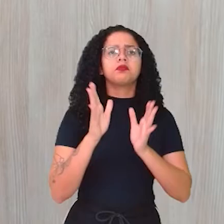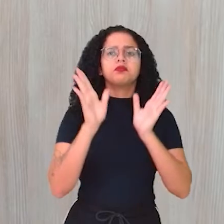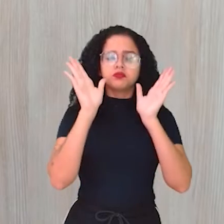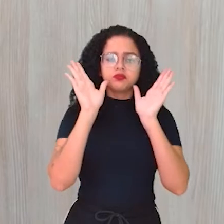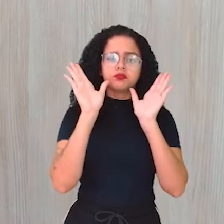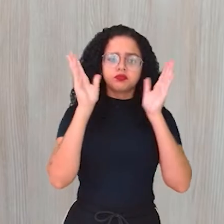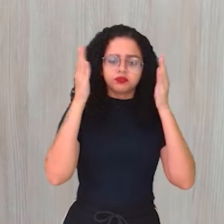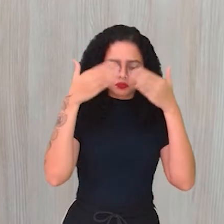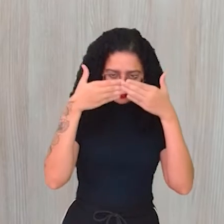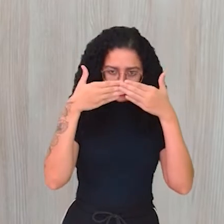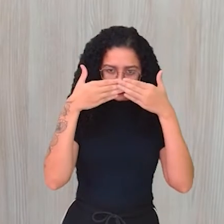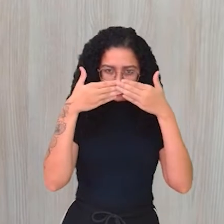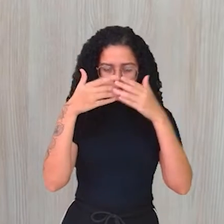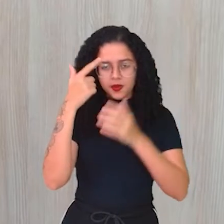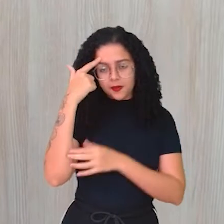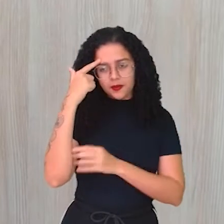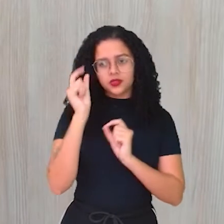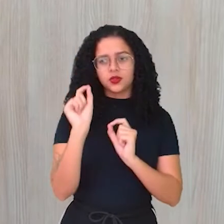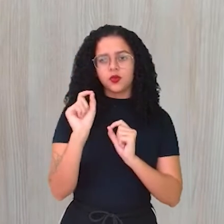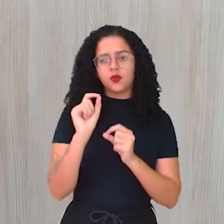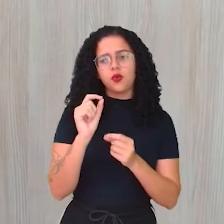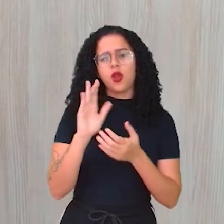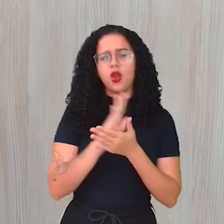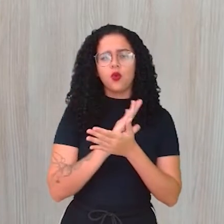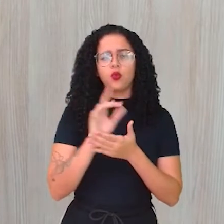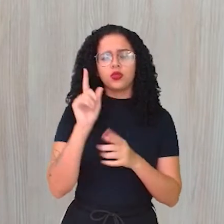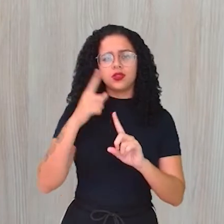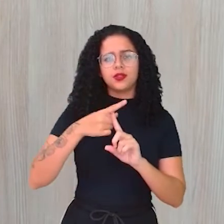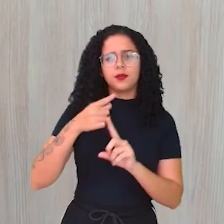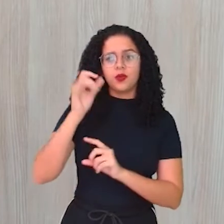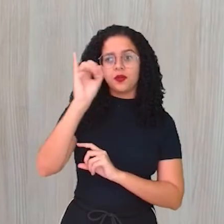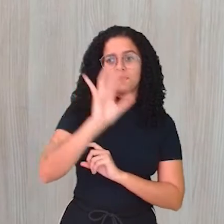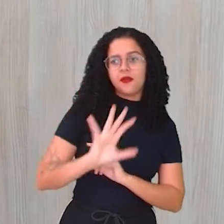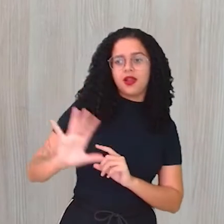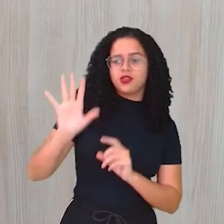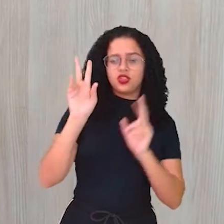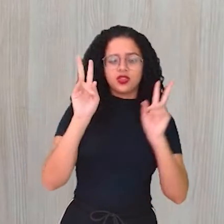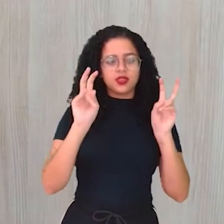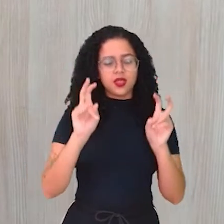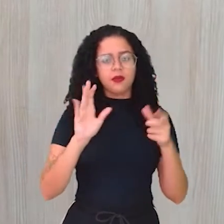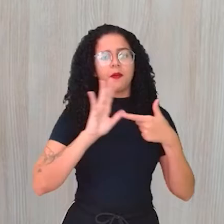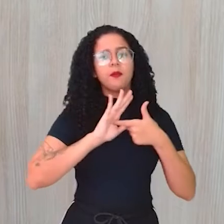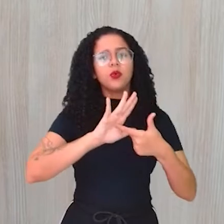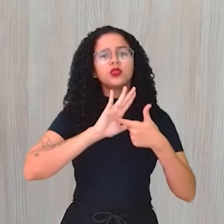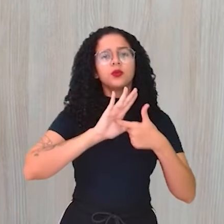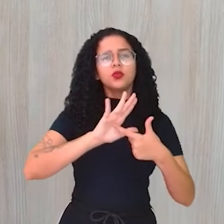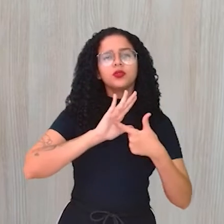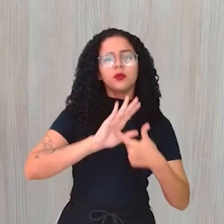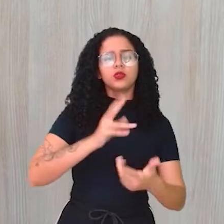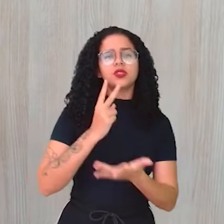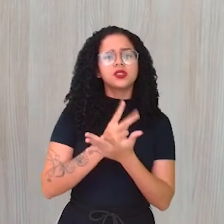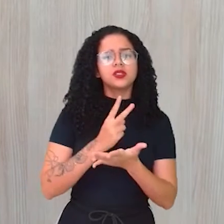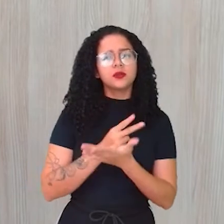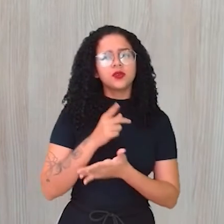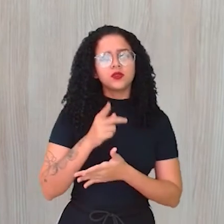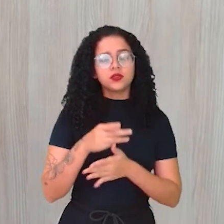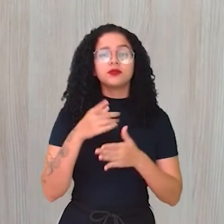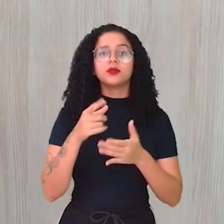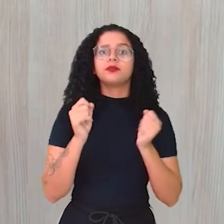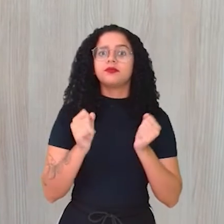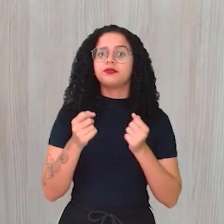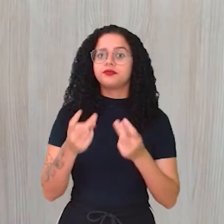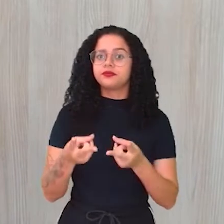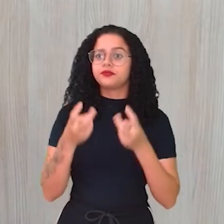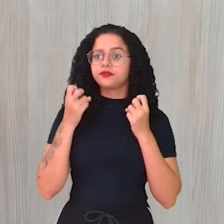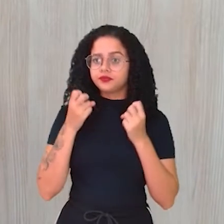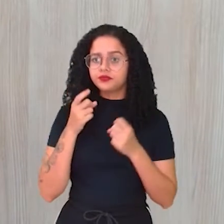notar, por exemplo, que determinados tipos de imagem, temas aparecem com maior frequência para você. Então você pode